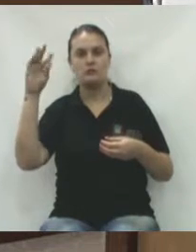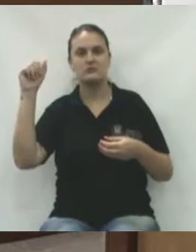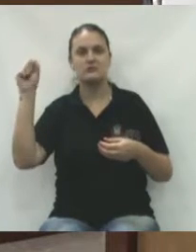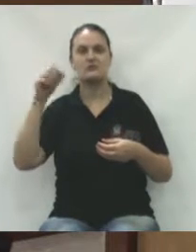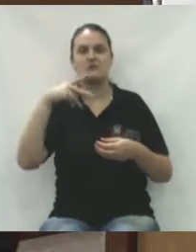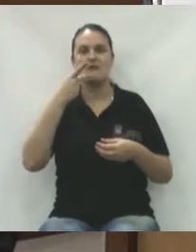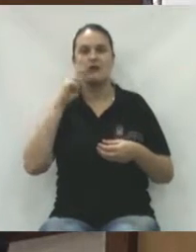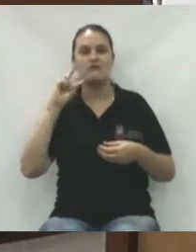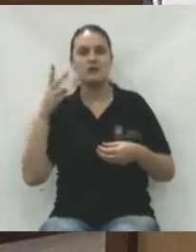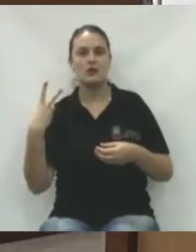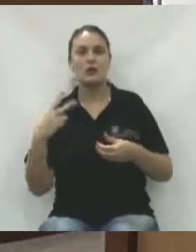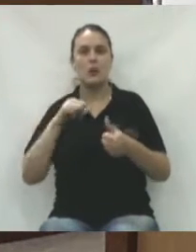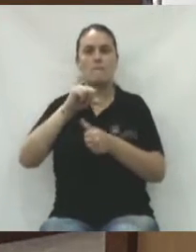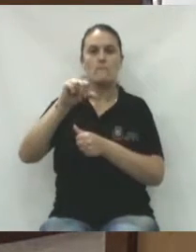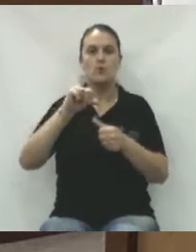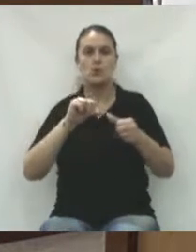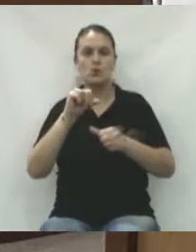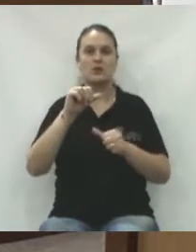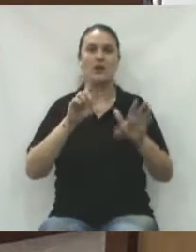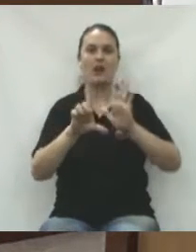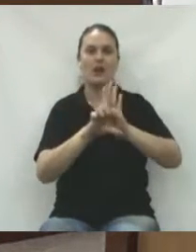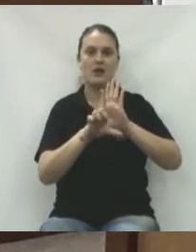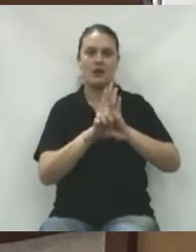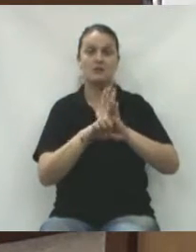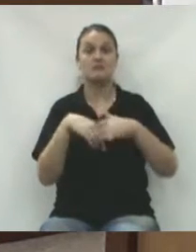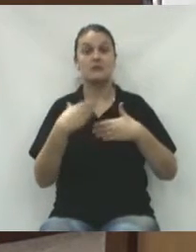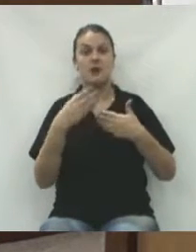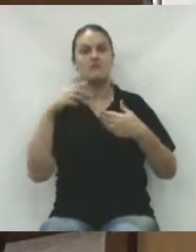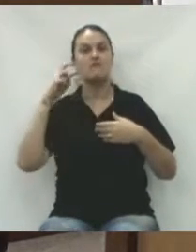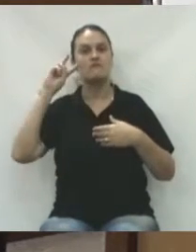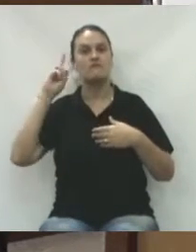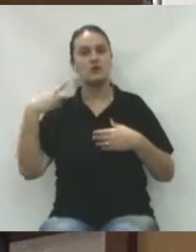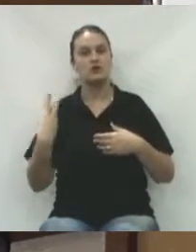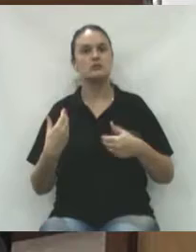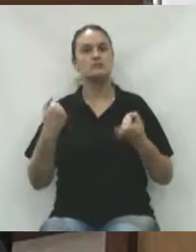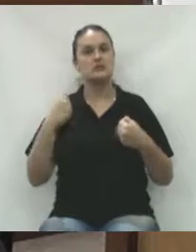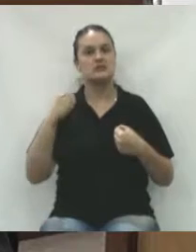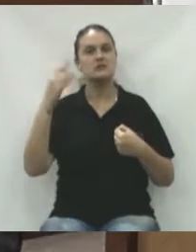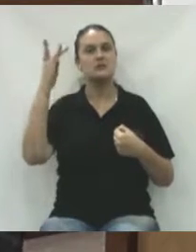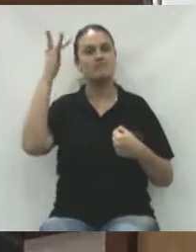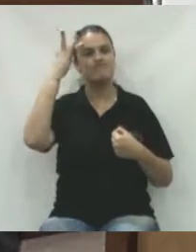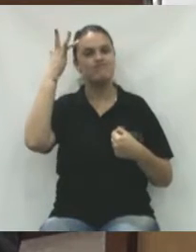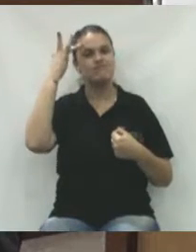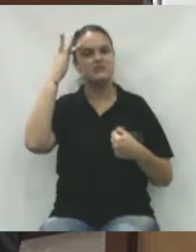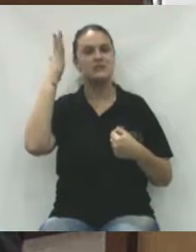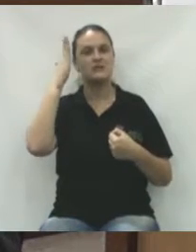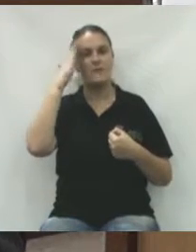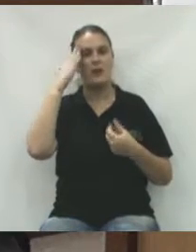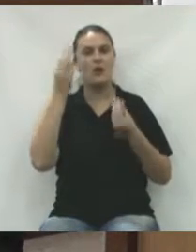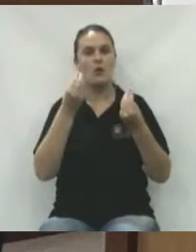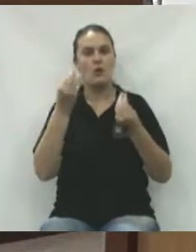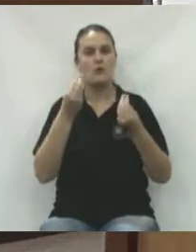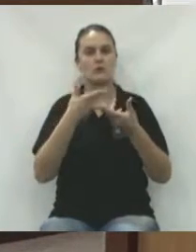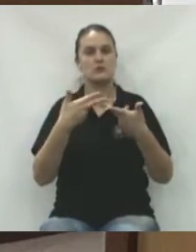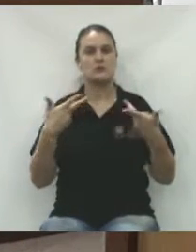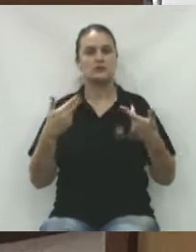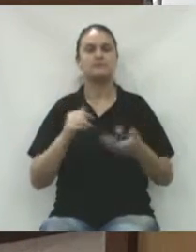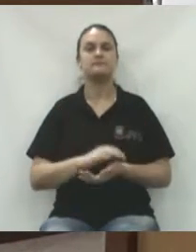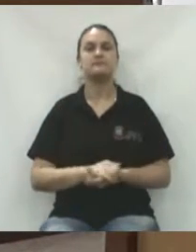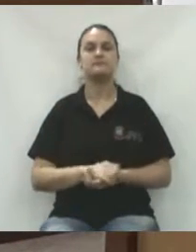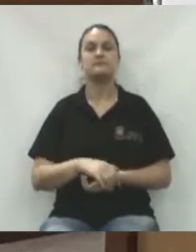que cada ver cada dia muda a lei então é deixar os vereadores atualizados